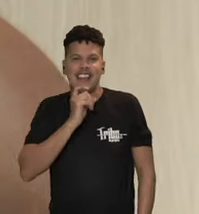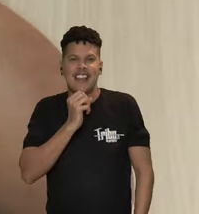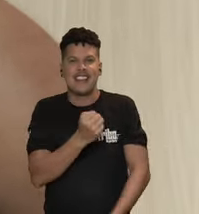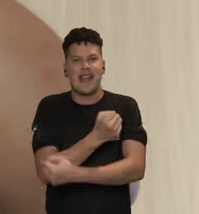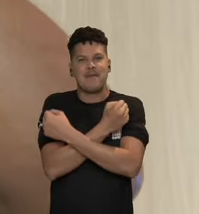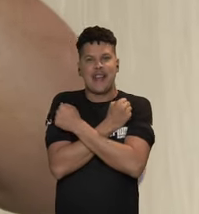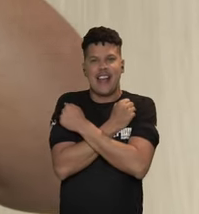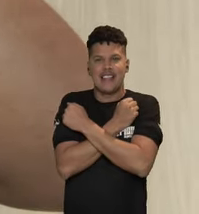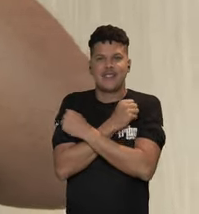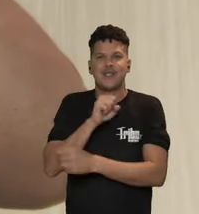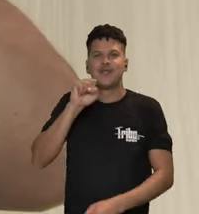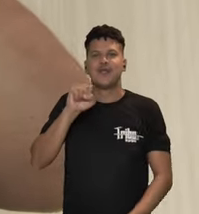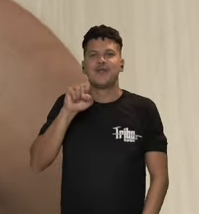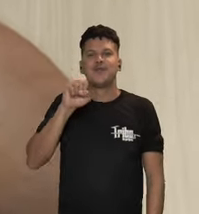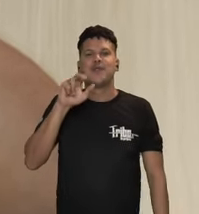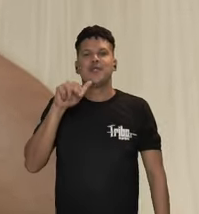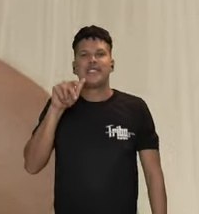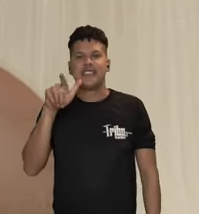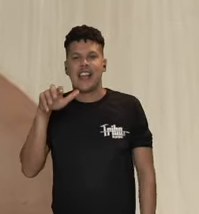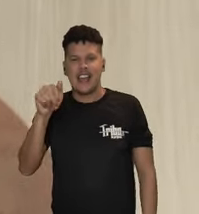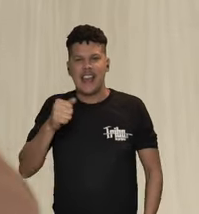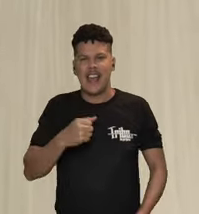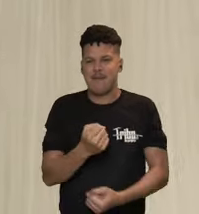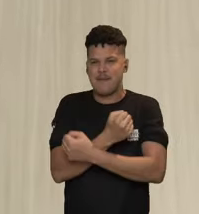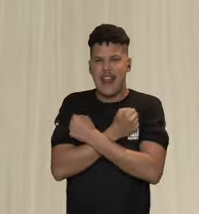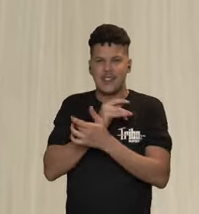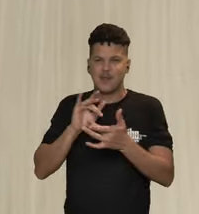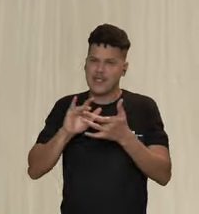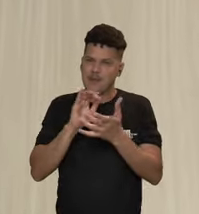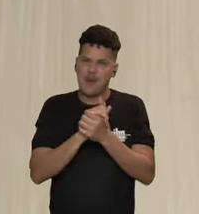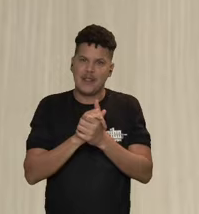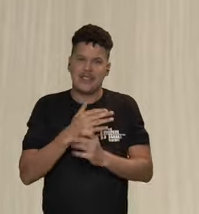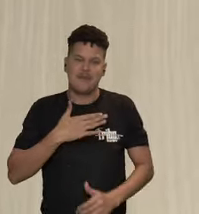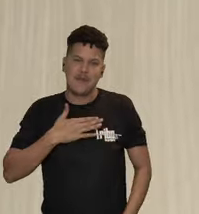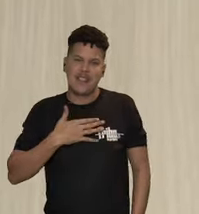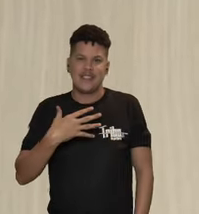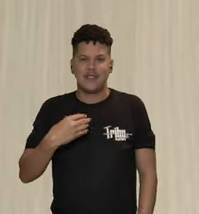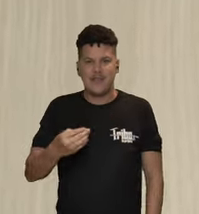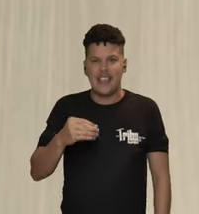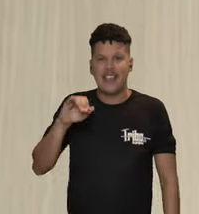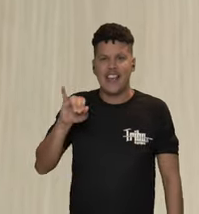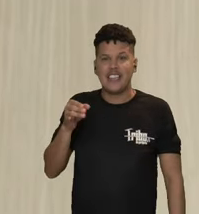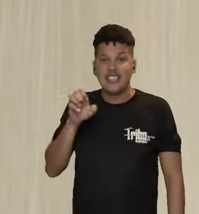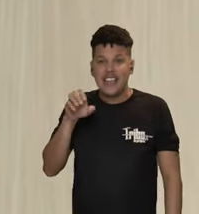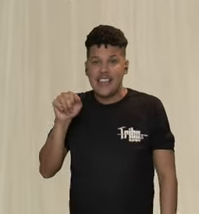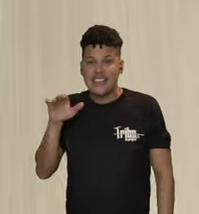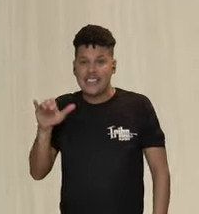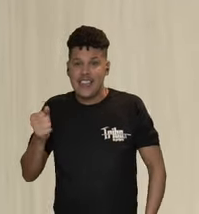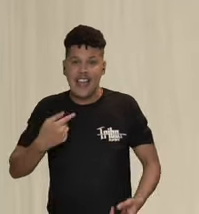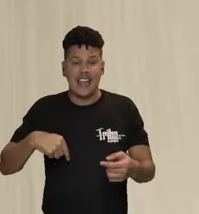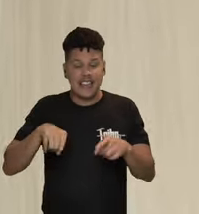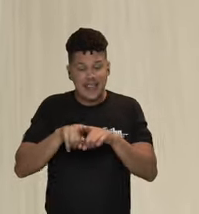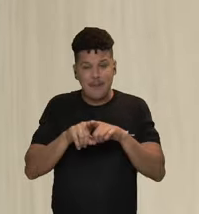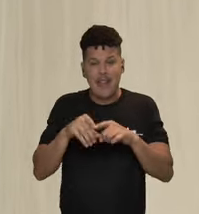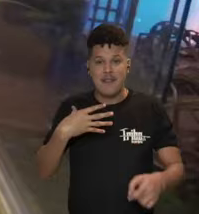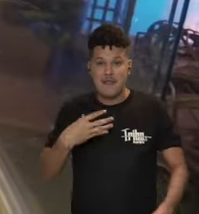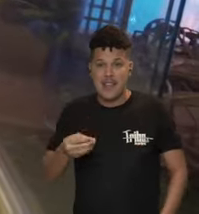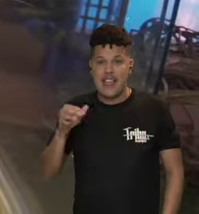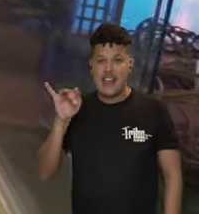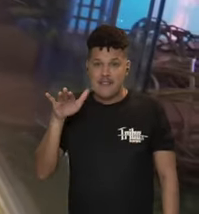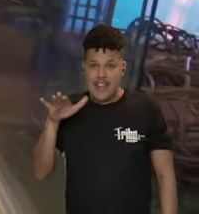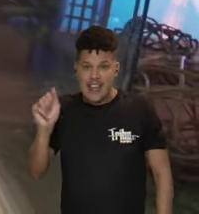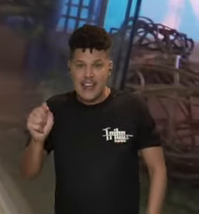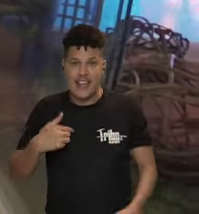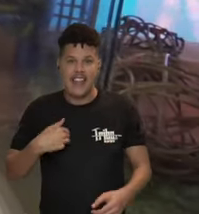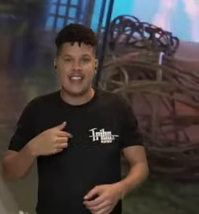pra minha esposa, Suzana. Um abraço, te amo, meu amor, é nóis. Minhas filhas, Jéssica, meu filho, Kevin. Minha filha, Fernanda. Meu